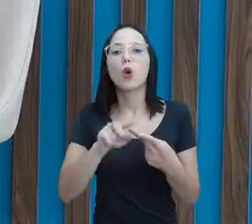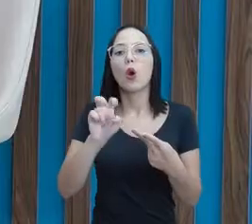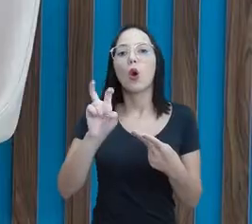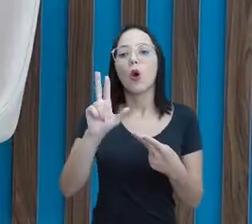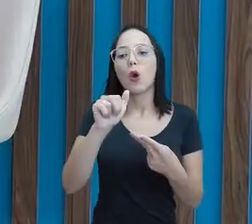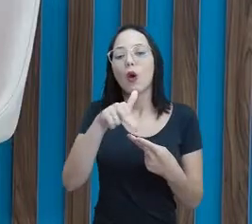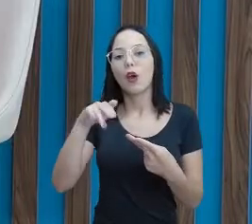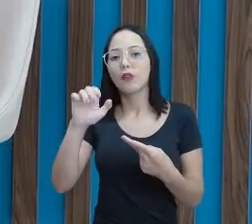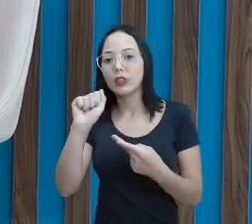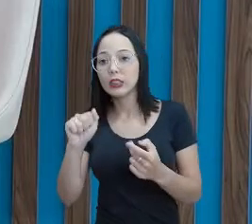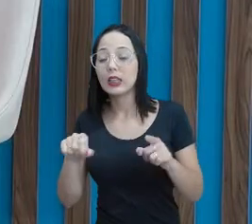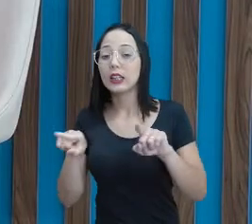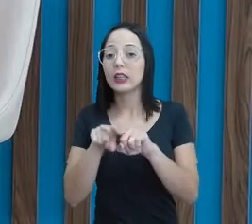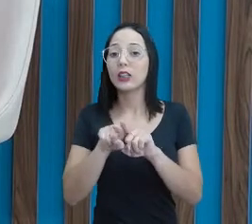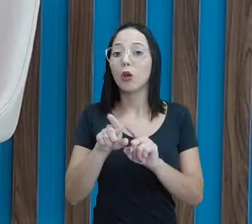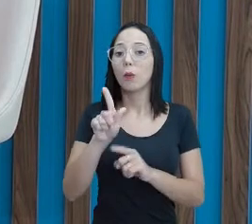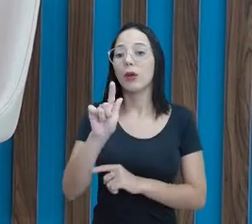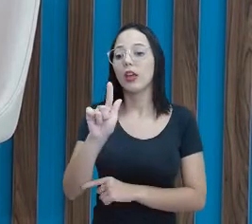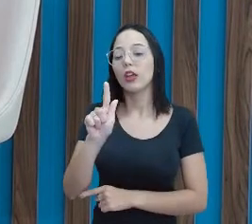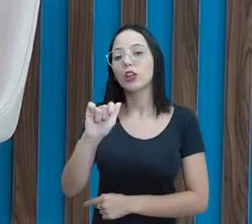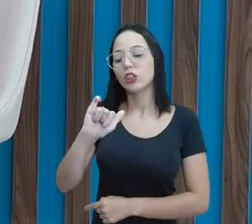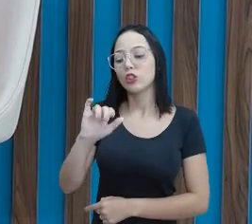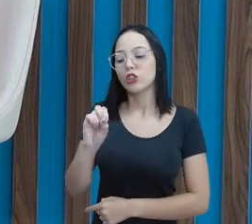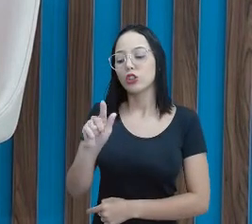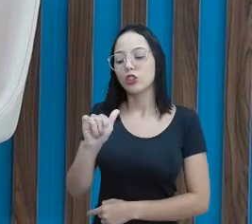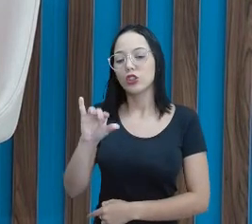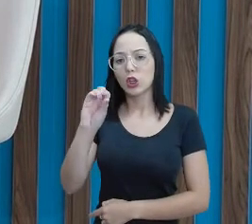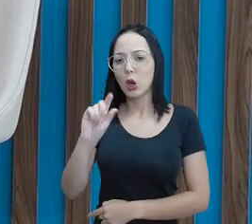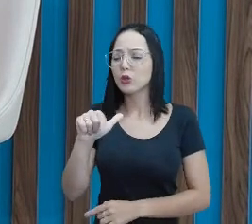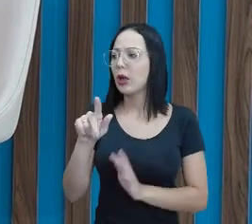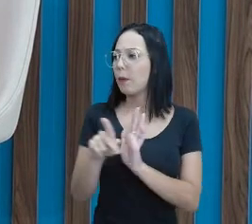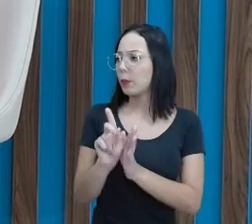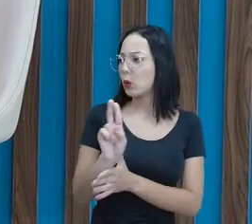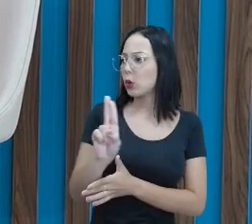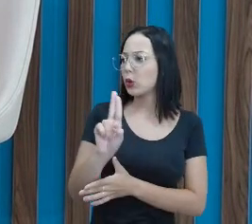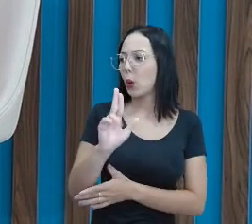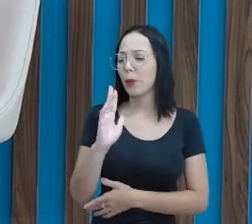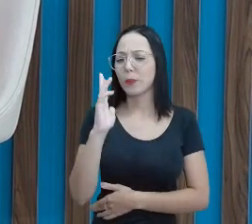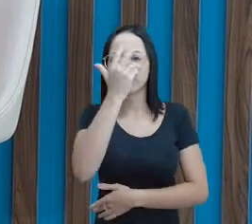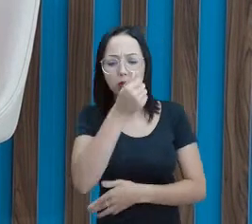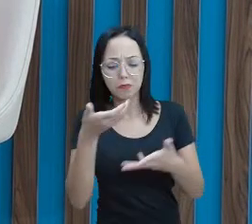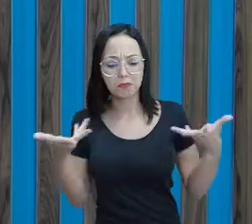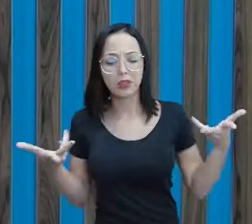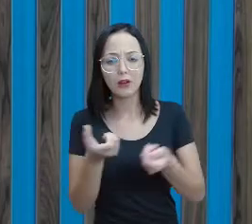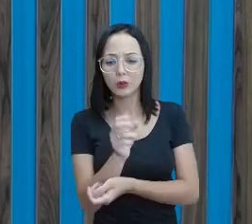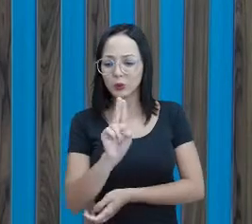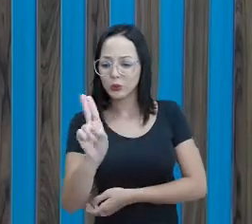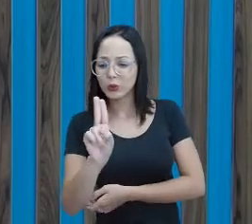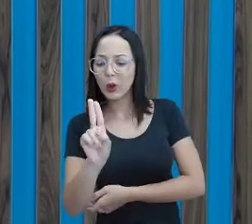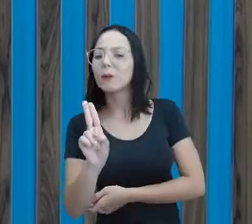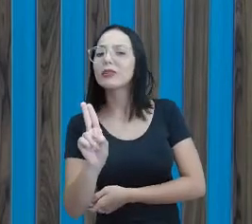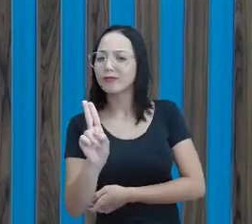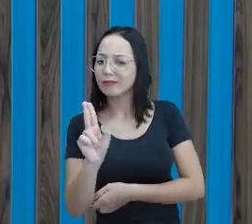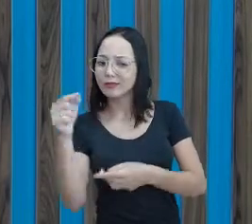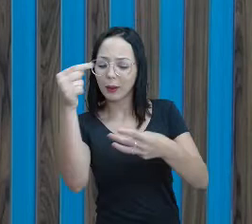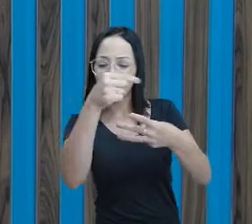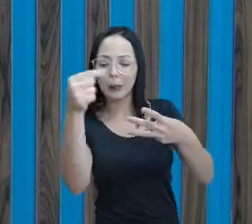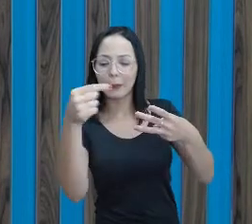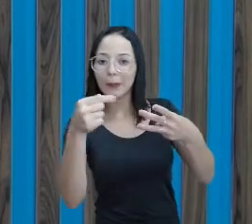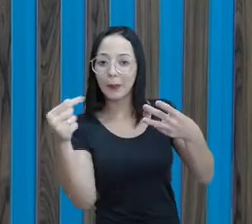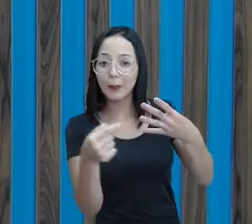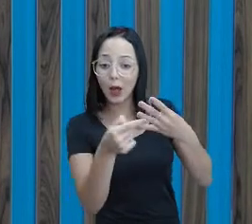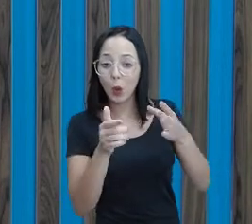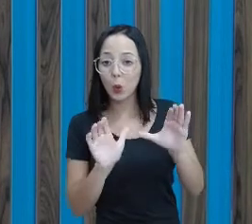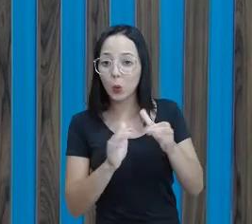professor Giorgio... Bonito esse nome, né? É, não é? Giorgio. Nome maravilhoso. É. Se nós, a